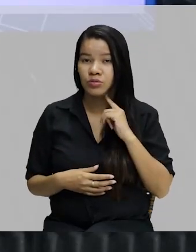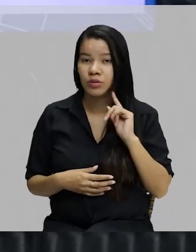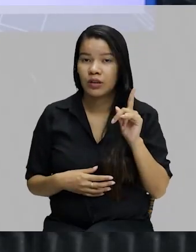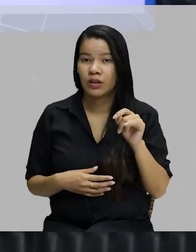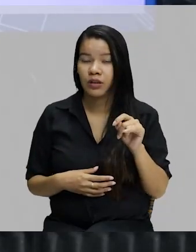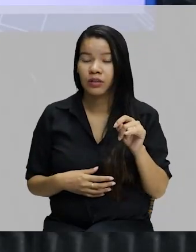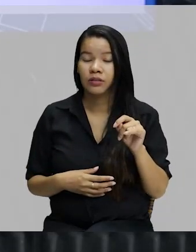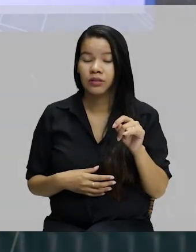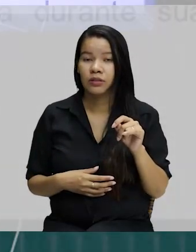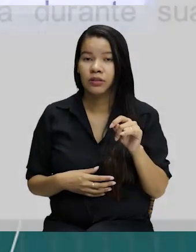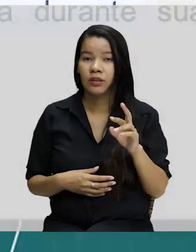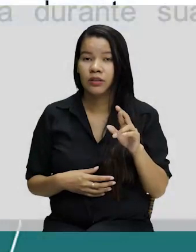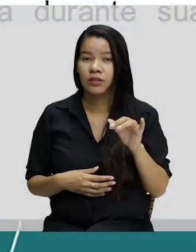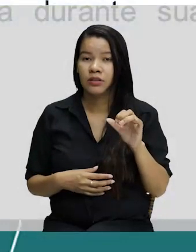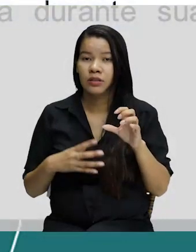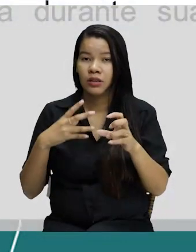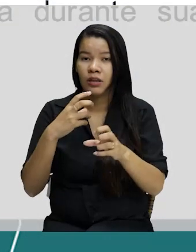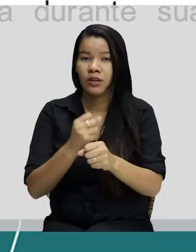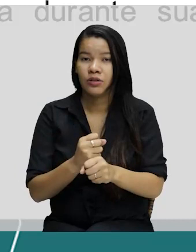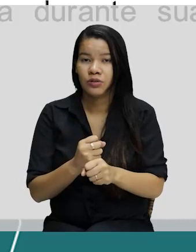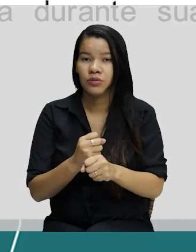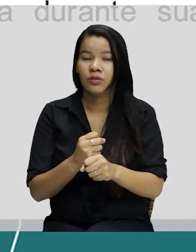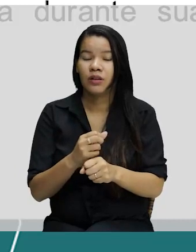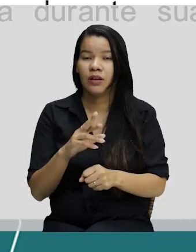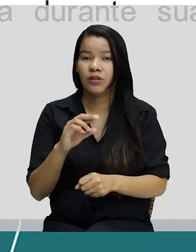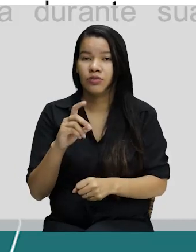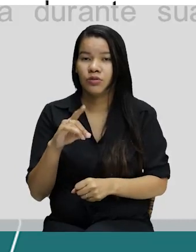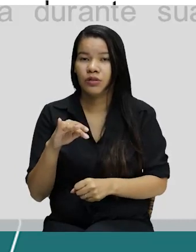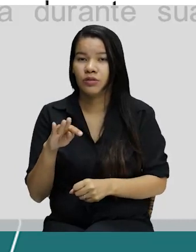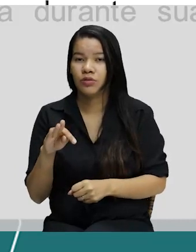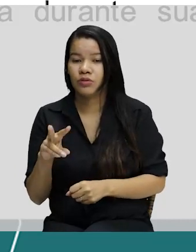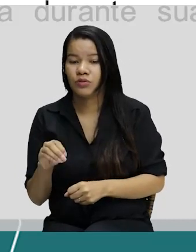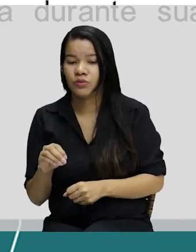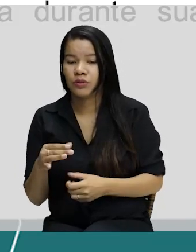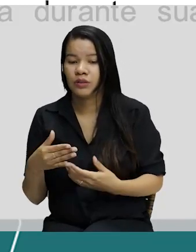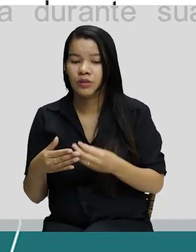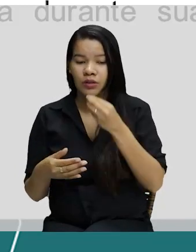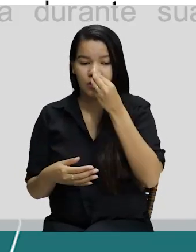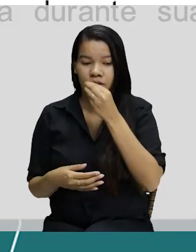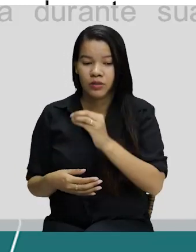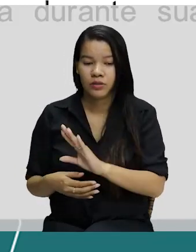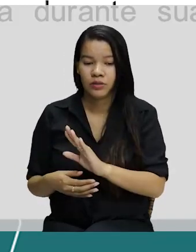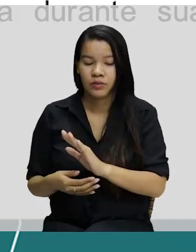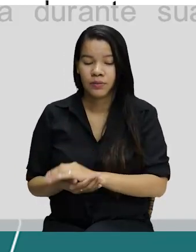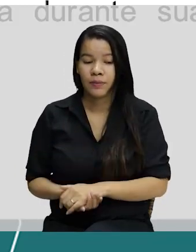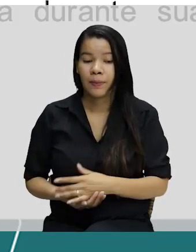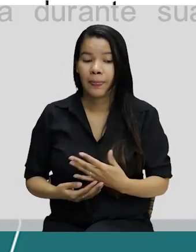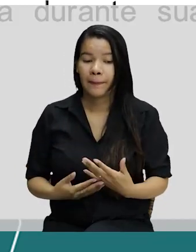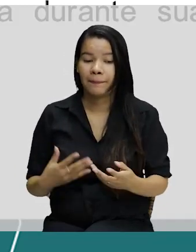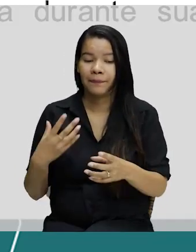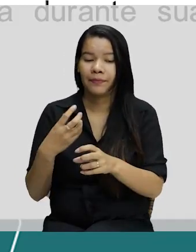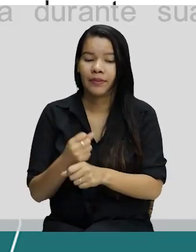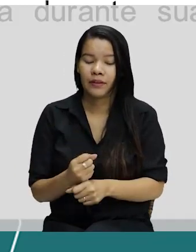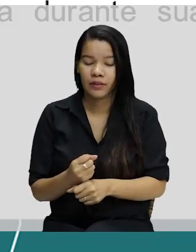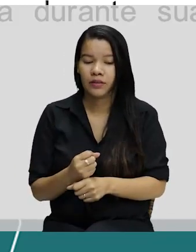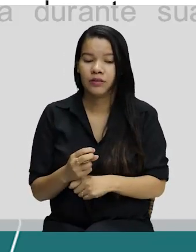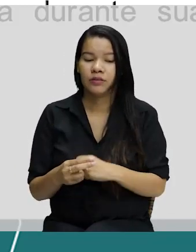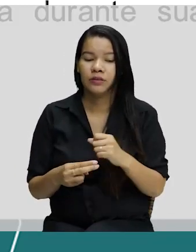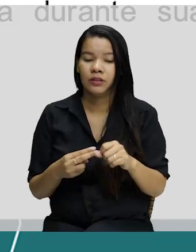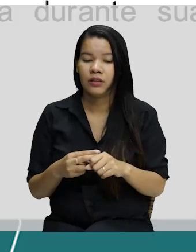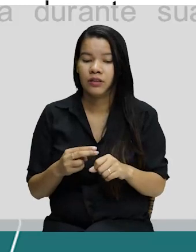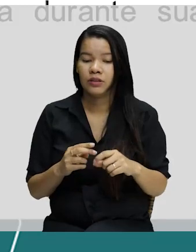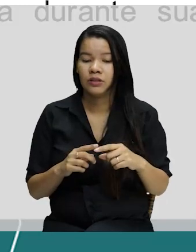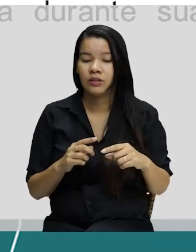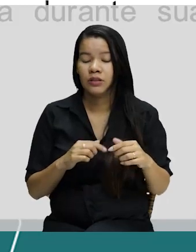como resíduo radioativo. O descarte. Os resíduos nucleares, né, de